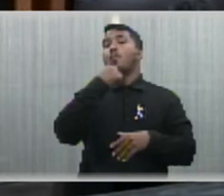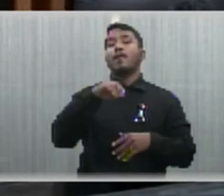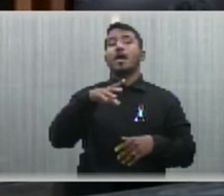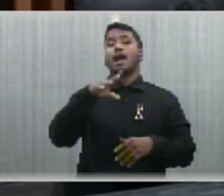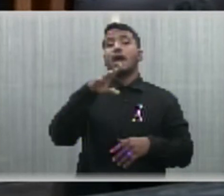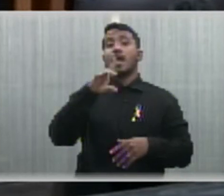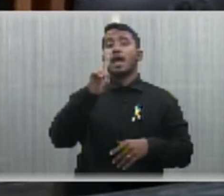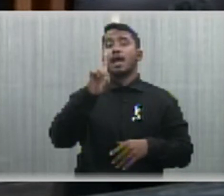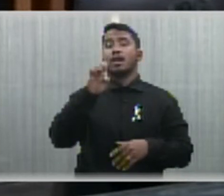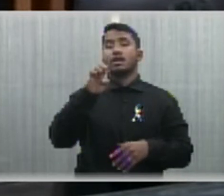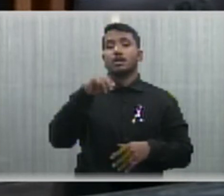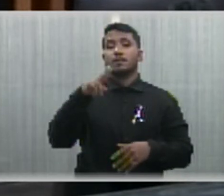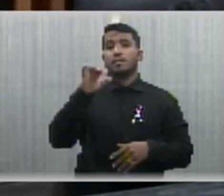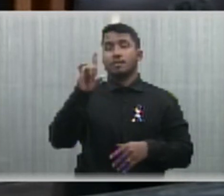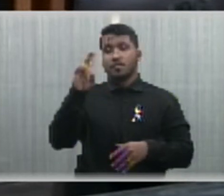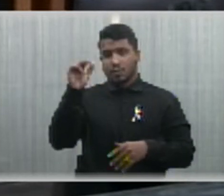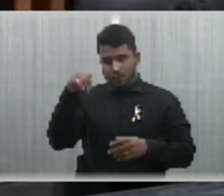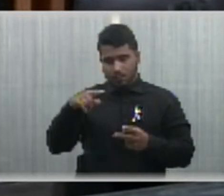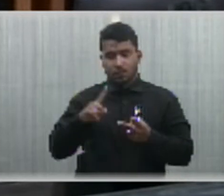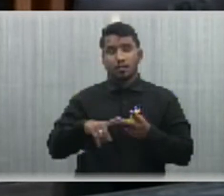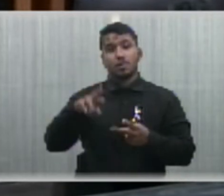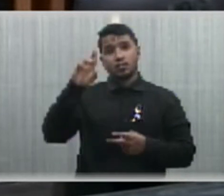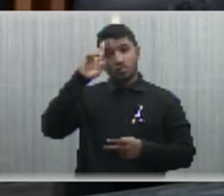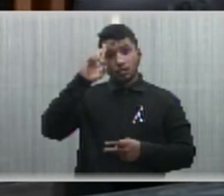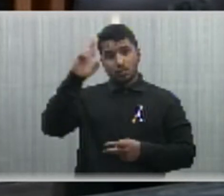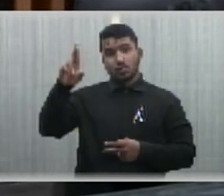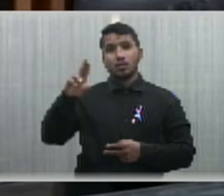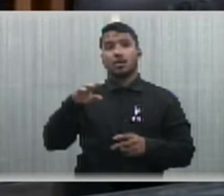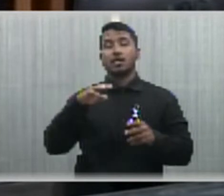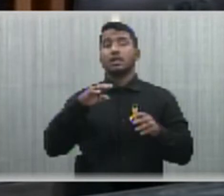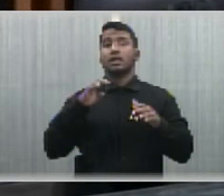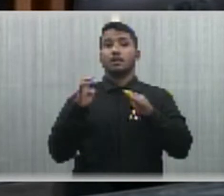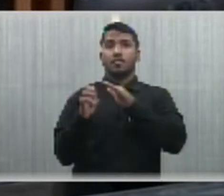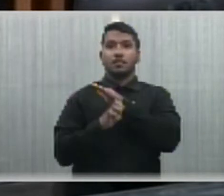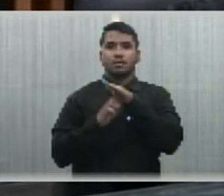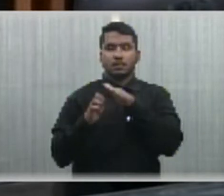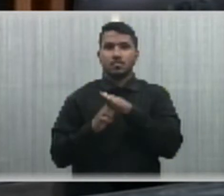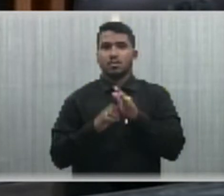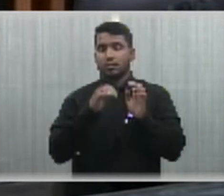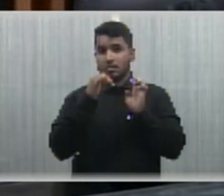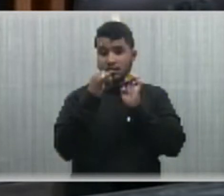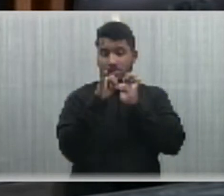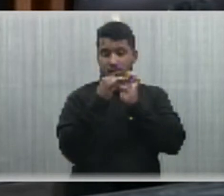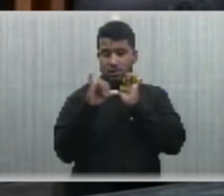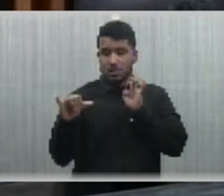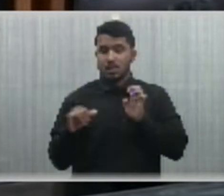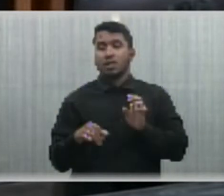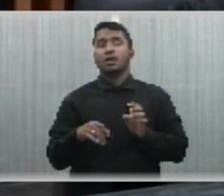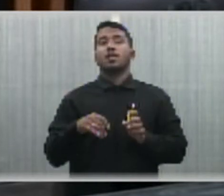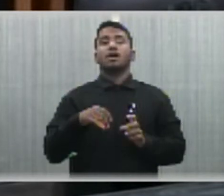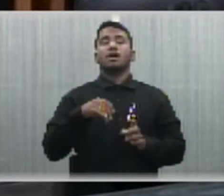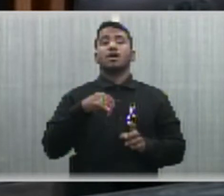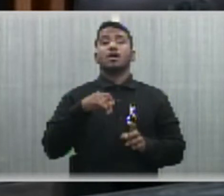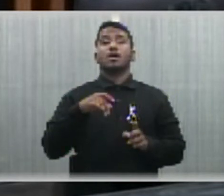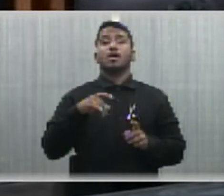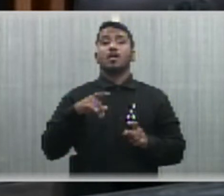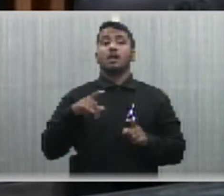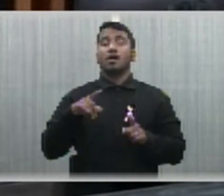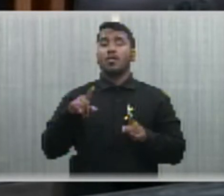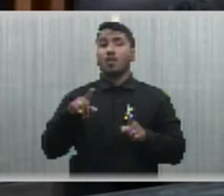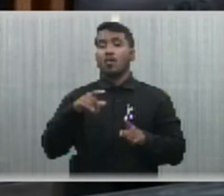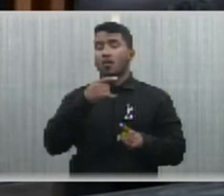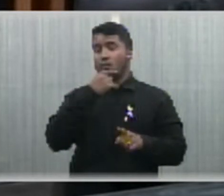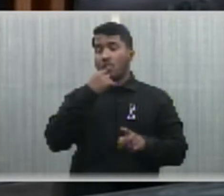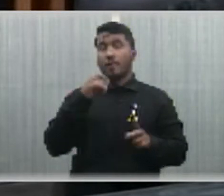Sendu, do diretor da Equatorial, doutor Arquelau Amorim, e também